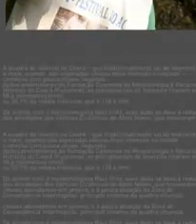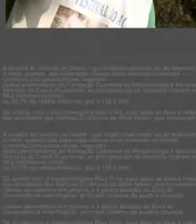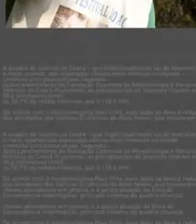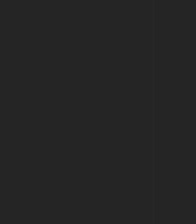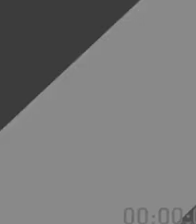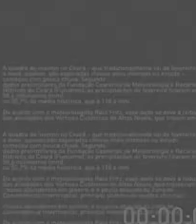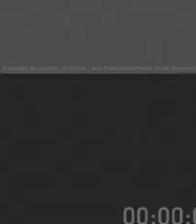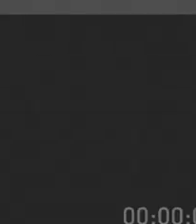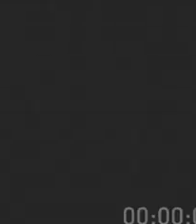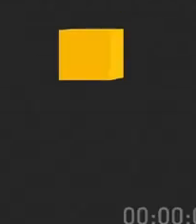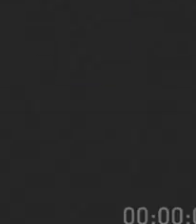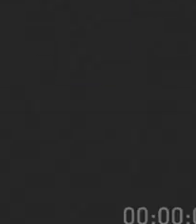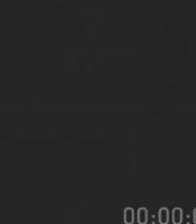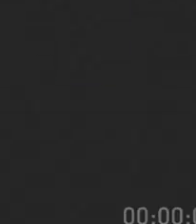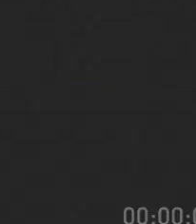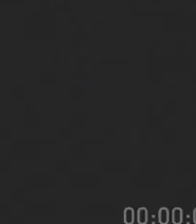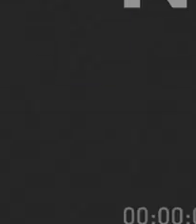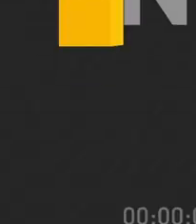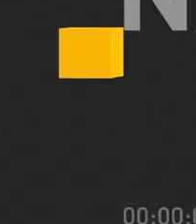ae